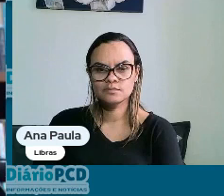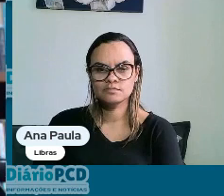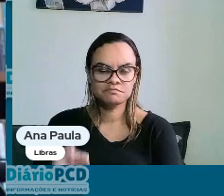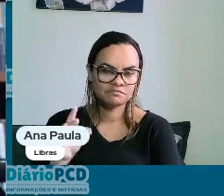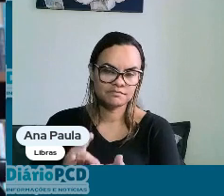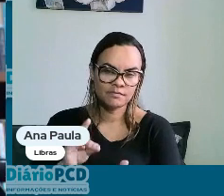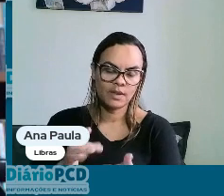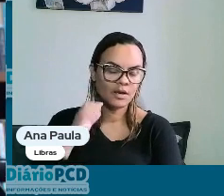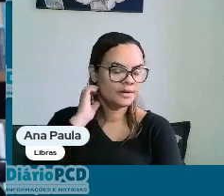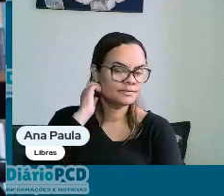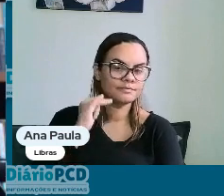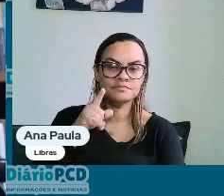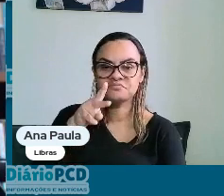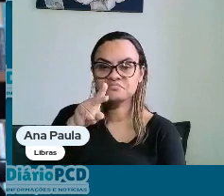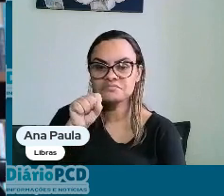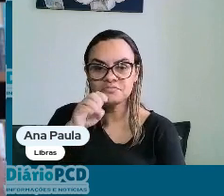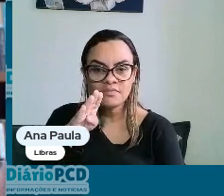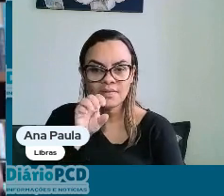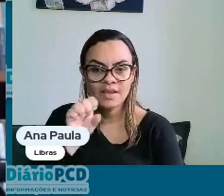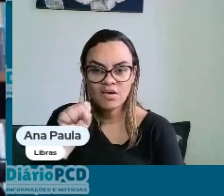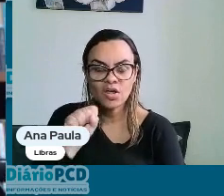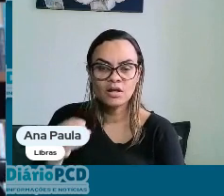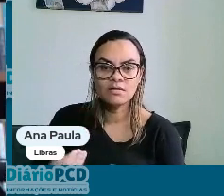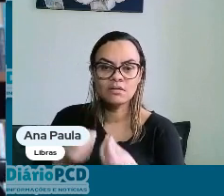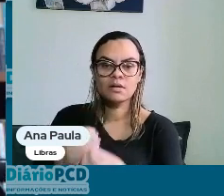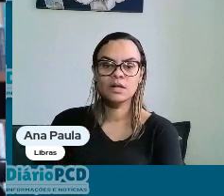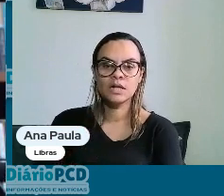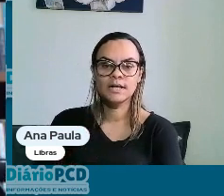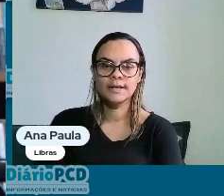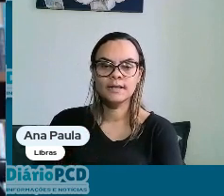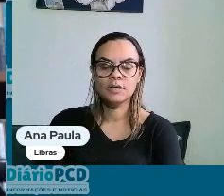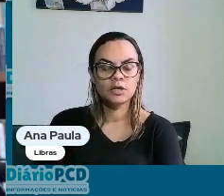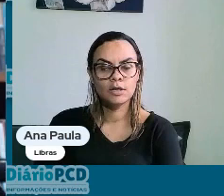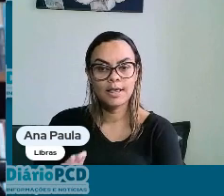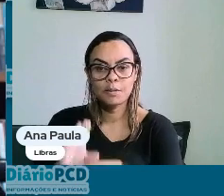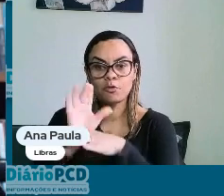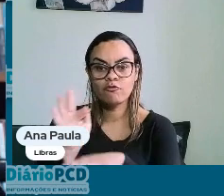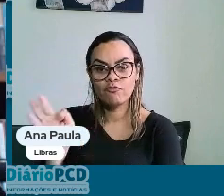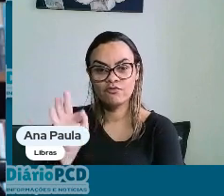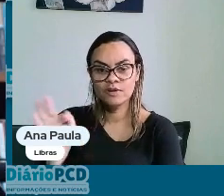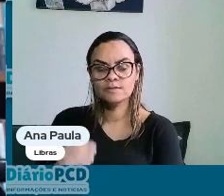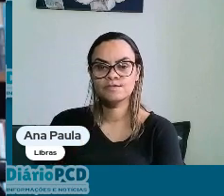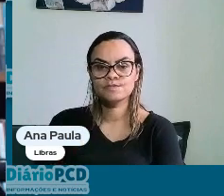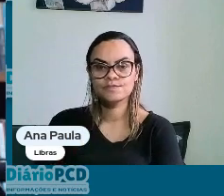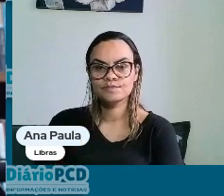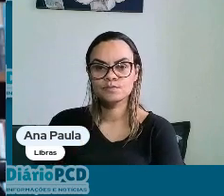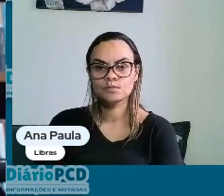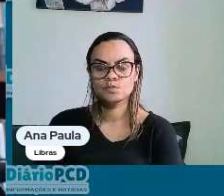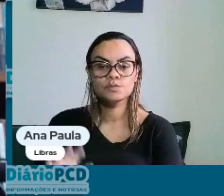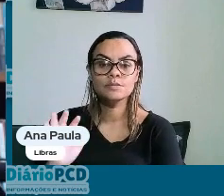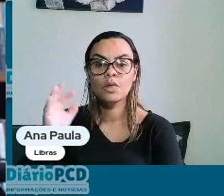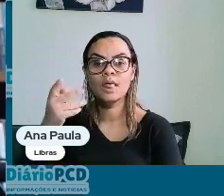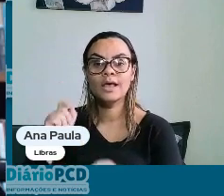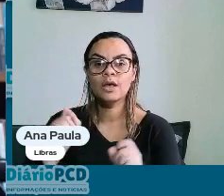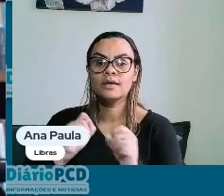e o CBS, o FINS e PIS são tributos federais. O que acontece?